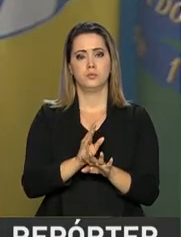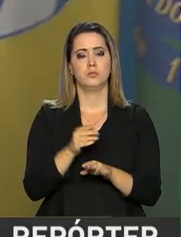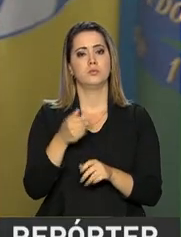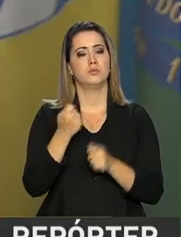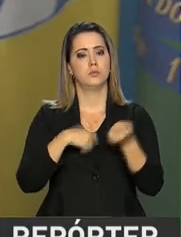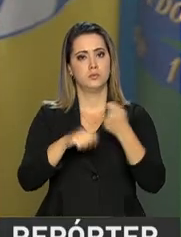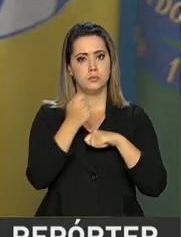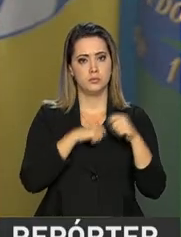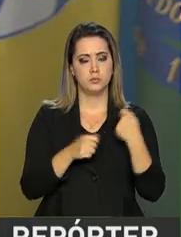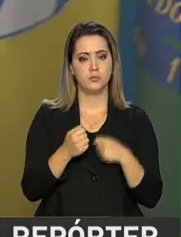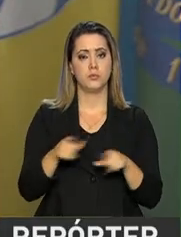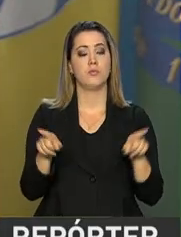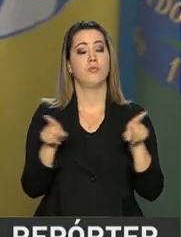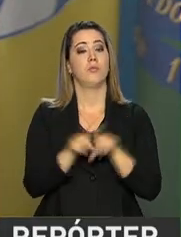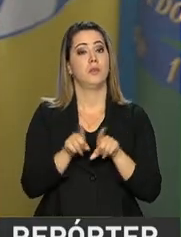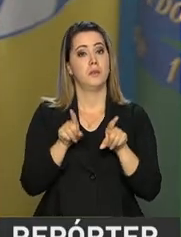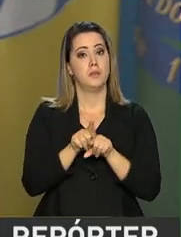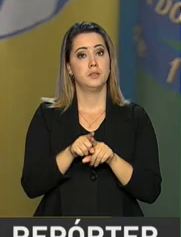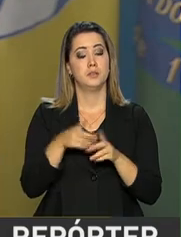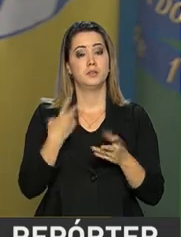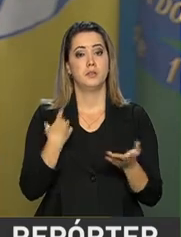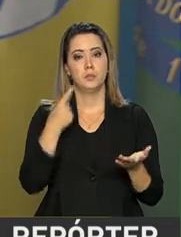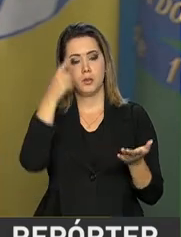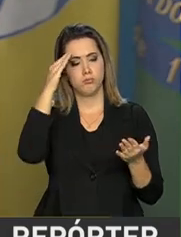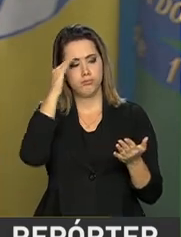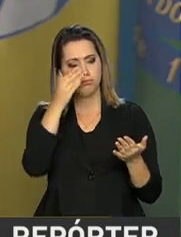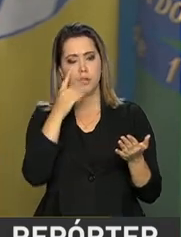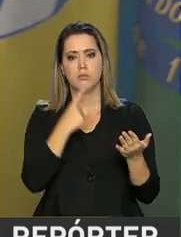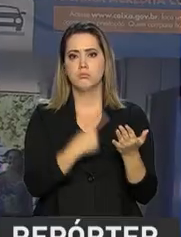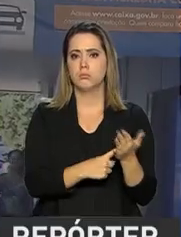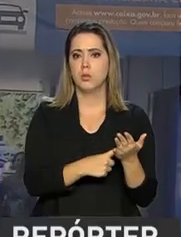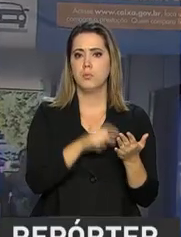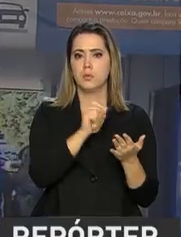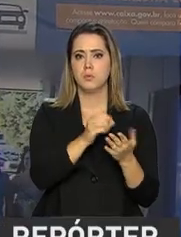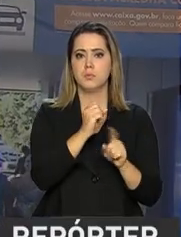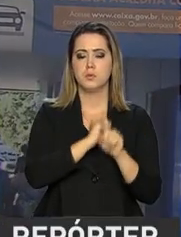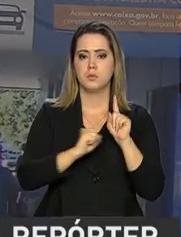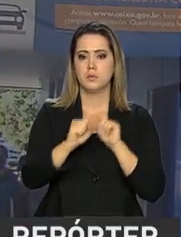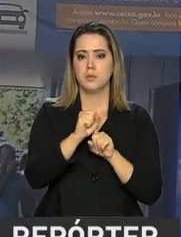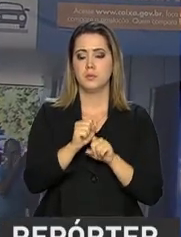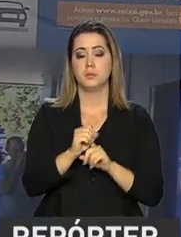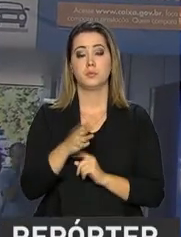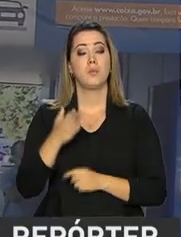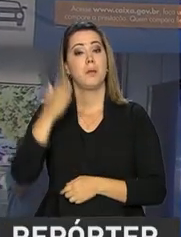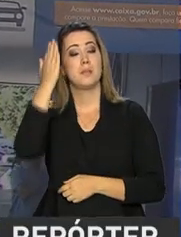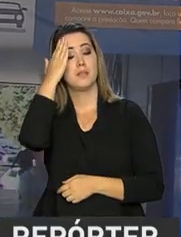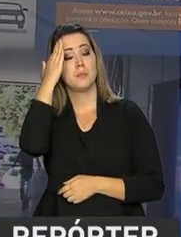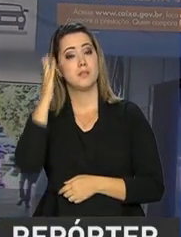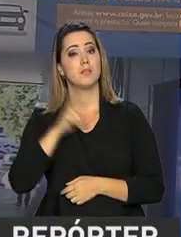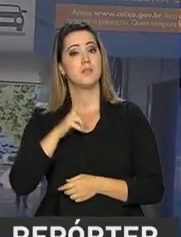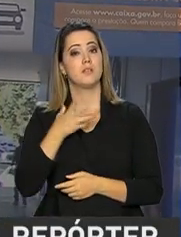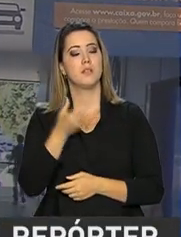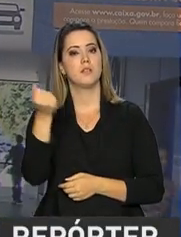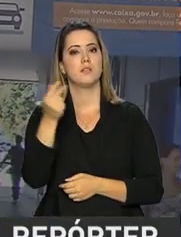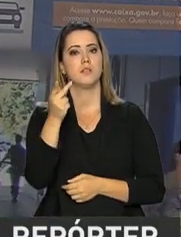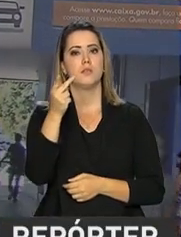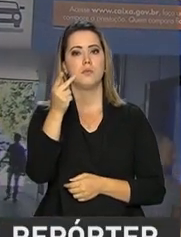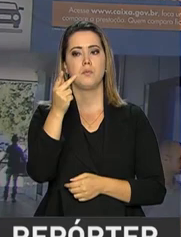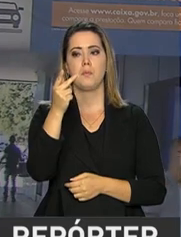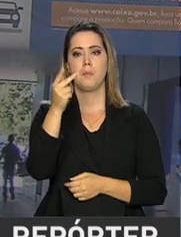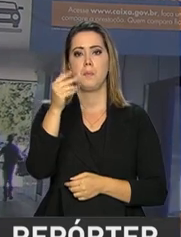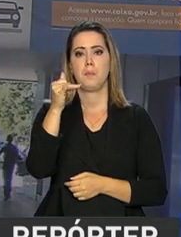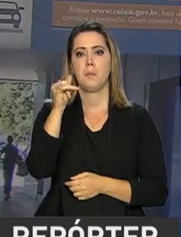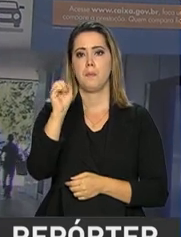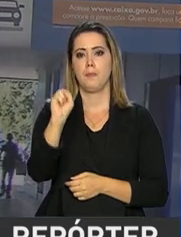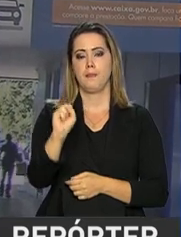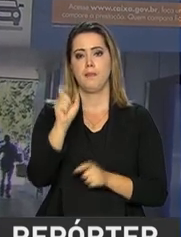na economia, além do que se cumpre mais uma função social. Para saber se tem saldo no PIS/PASEP, os trabalhadores da